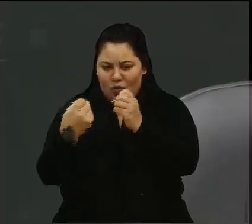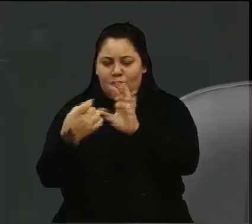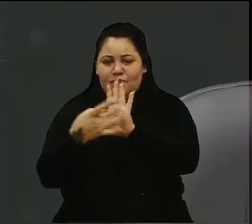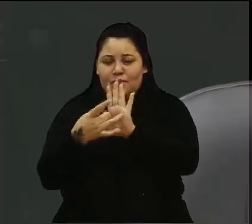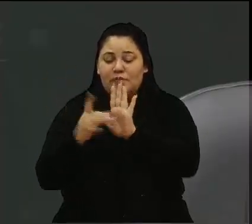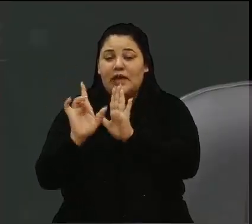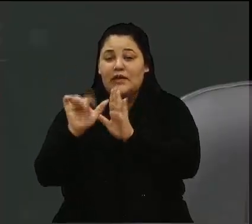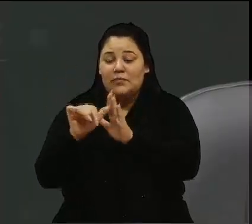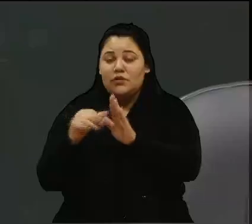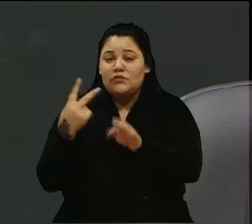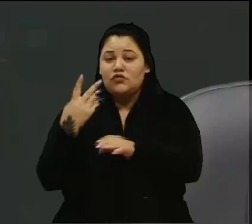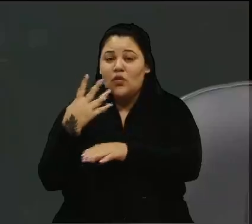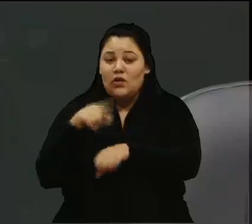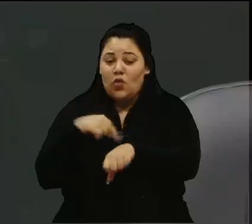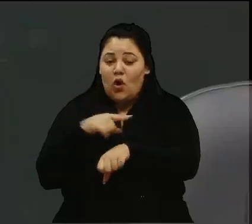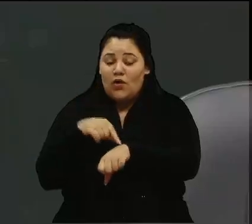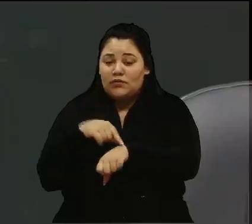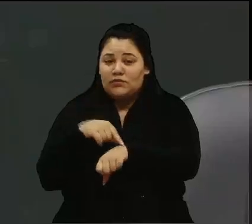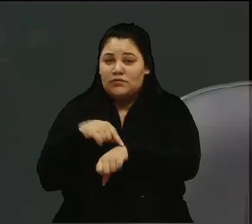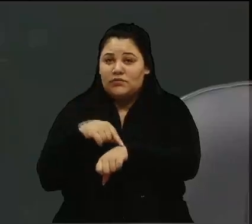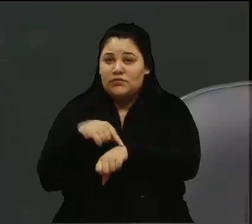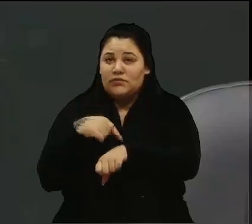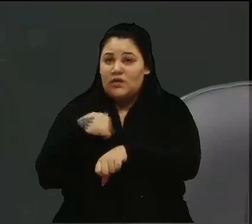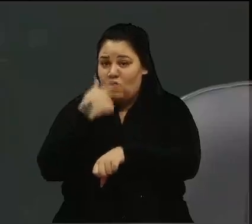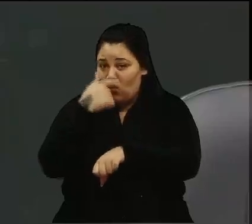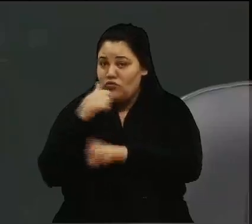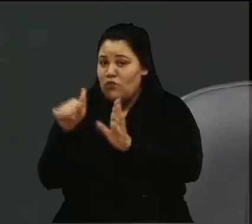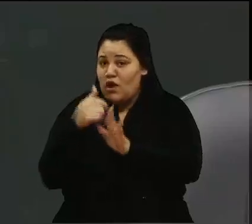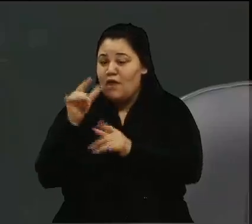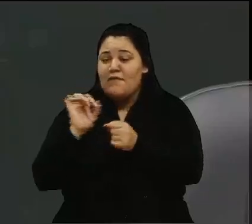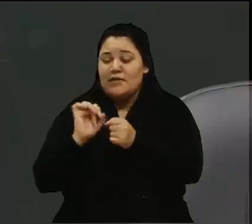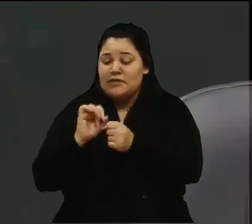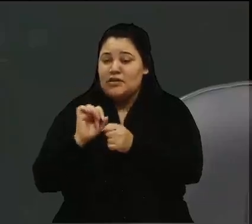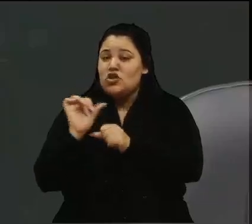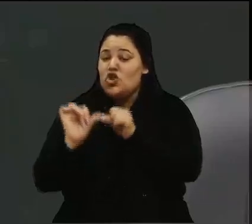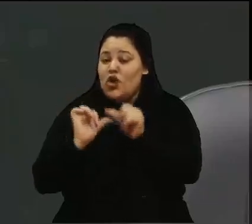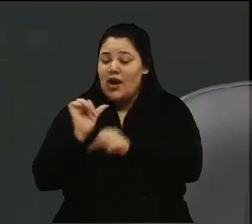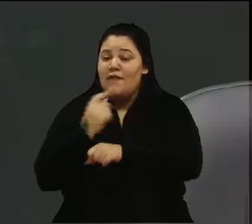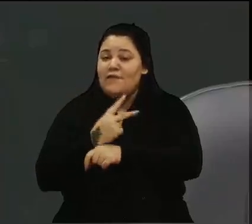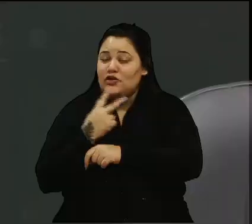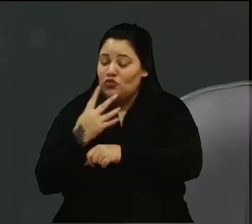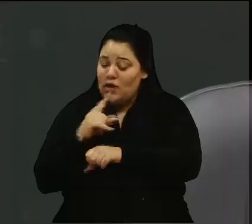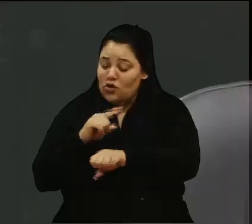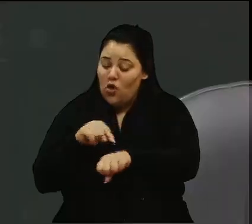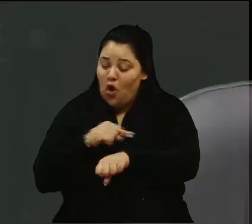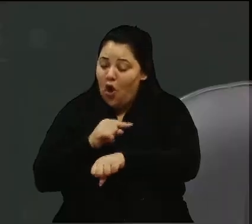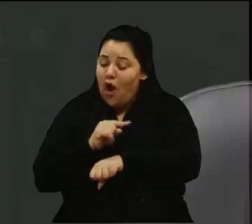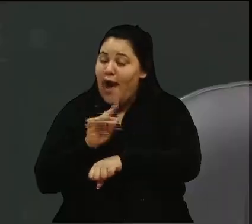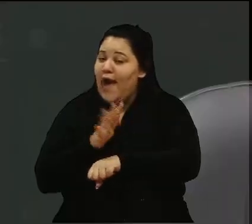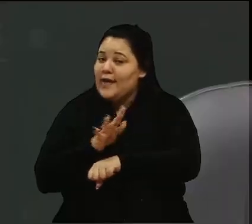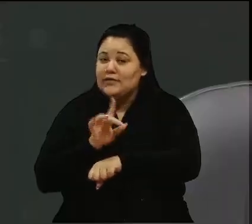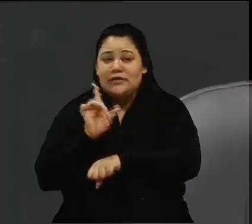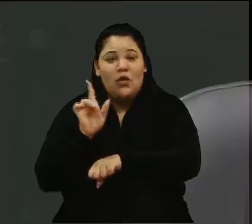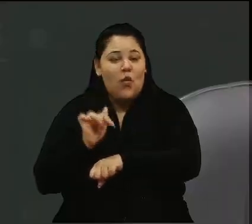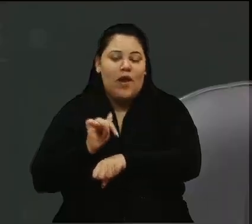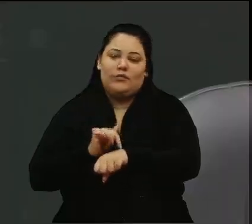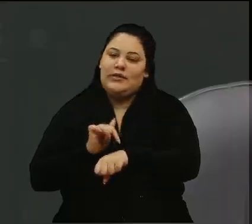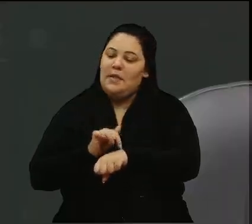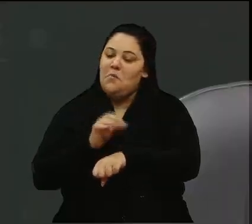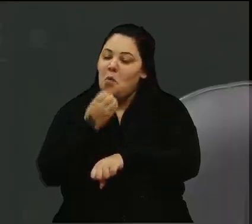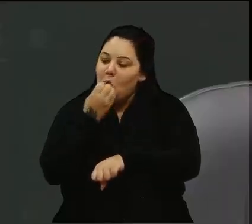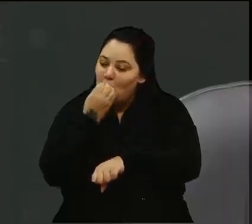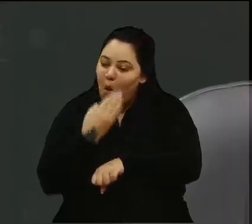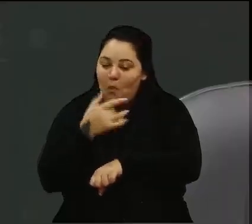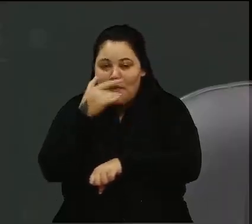de 24 horas. Sugiro que nós façamos uma atualização aqui, porque 24 horas, muitas vezes, não é eficiente para aquele que